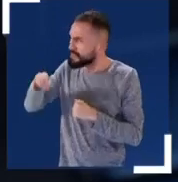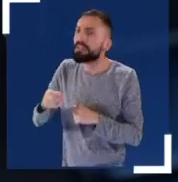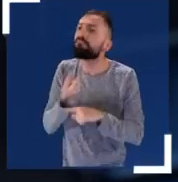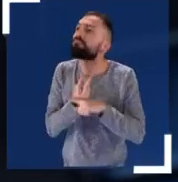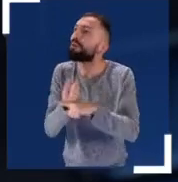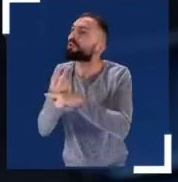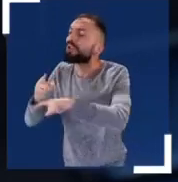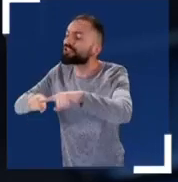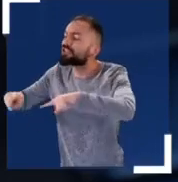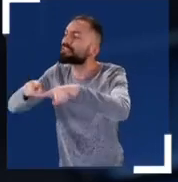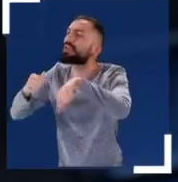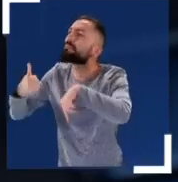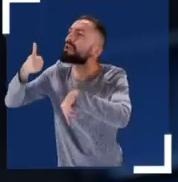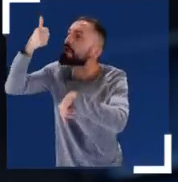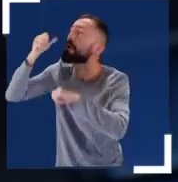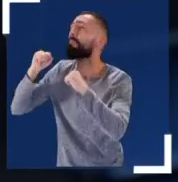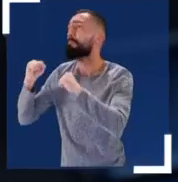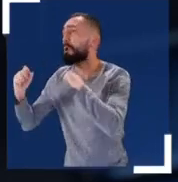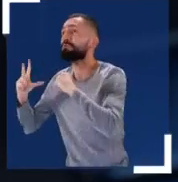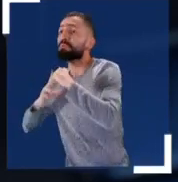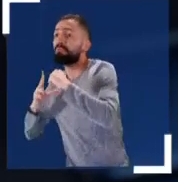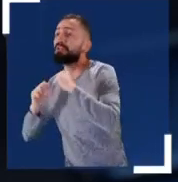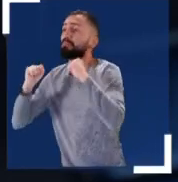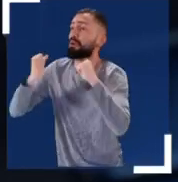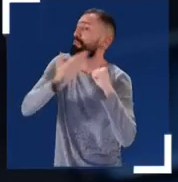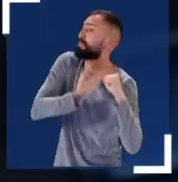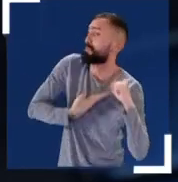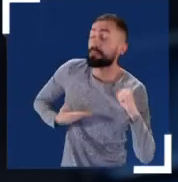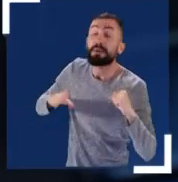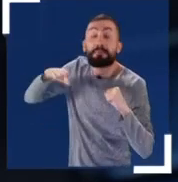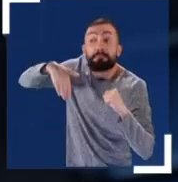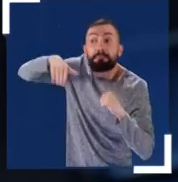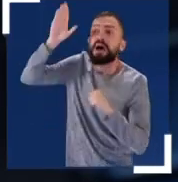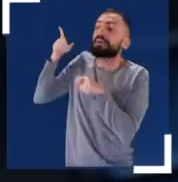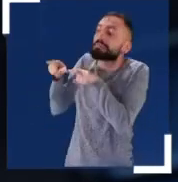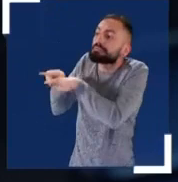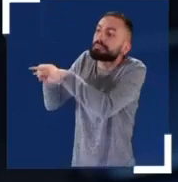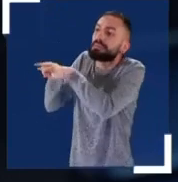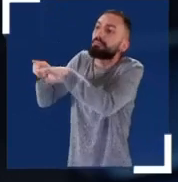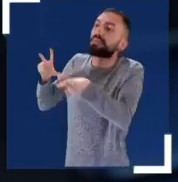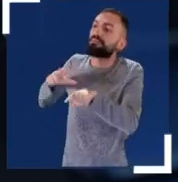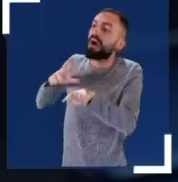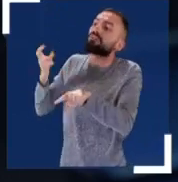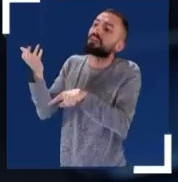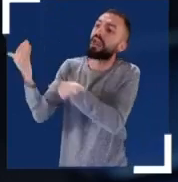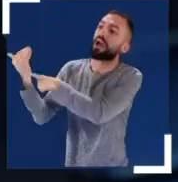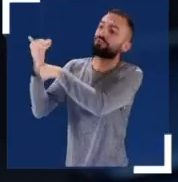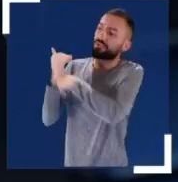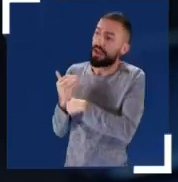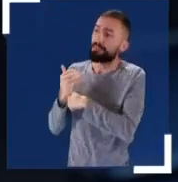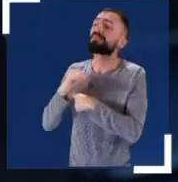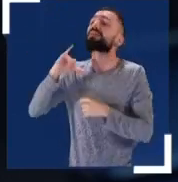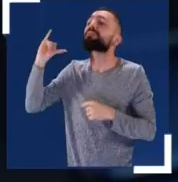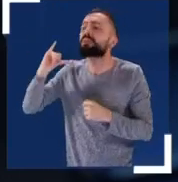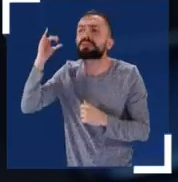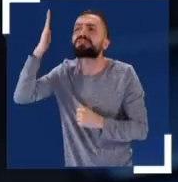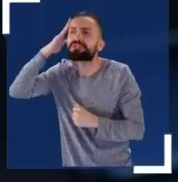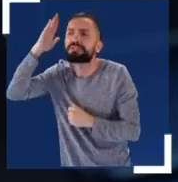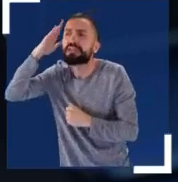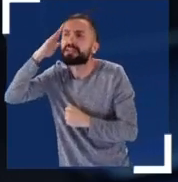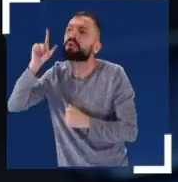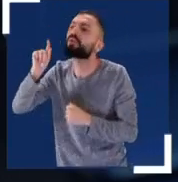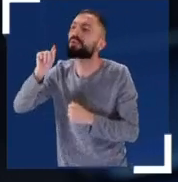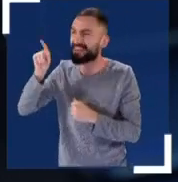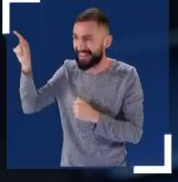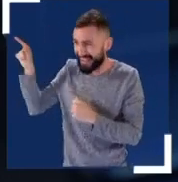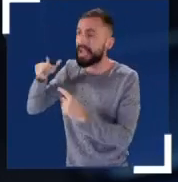seja na área privada, e muita cooperação com o setor privado que tem disposição de ajudar. E o bom entendimento. Márcio, eu dou um exemplo aqui, o Campo de